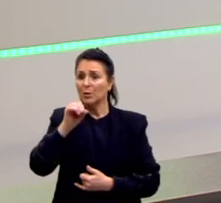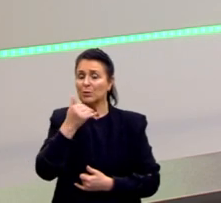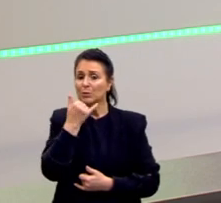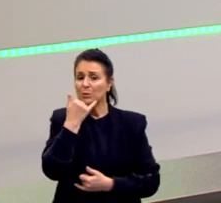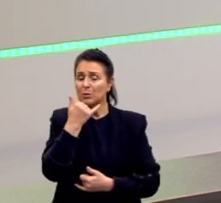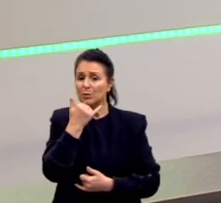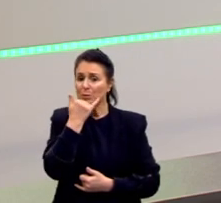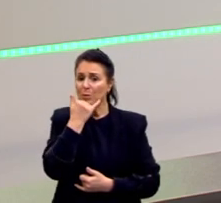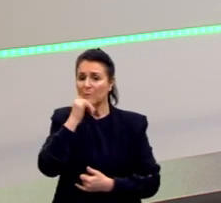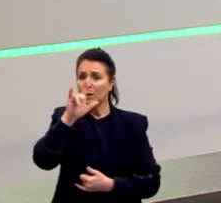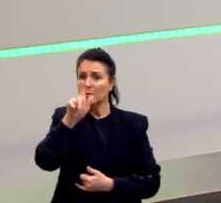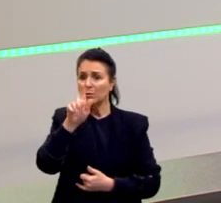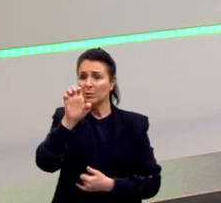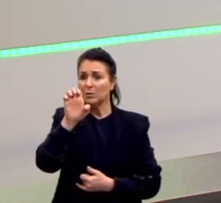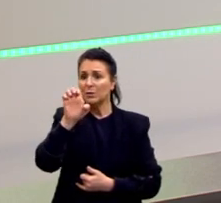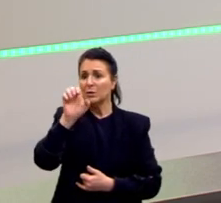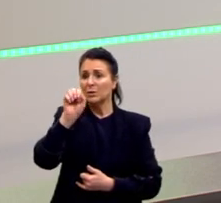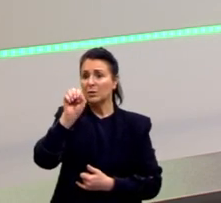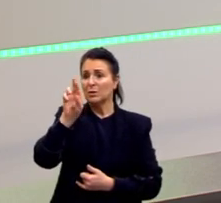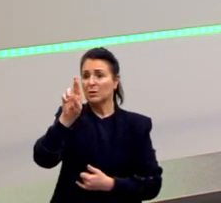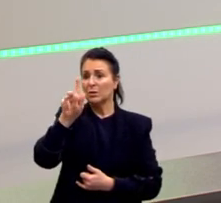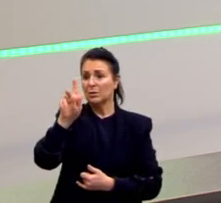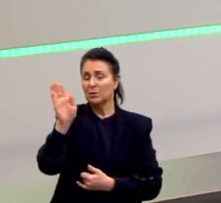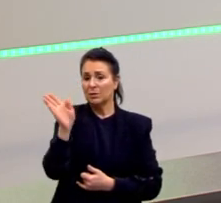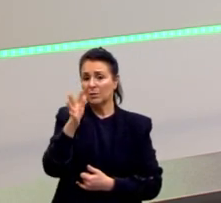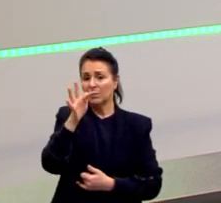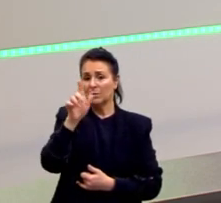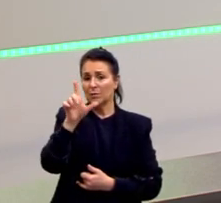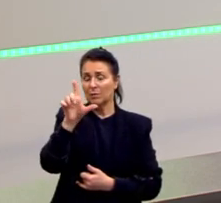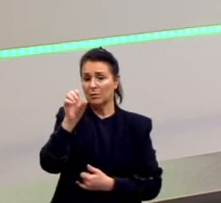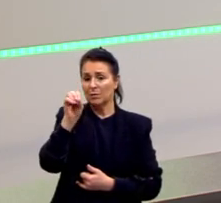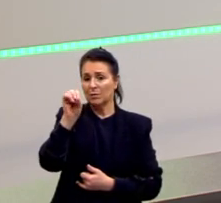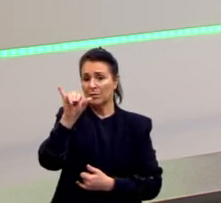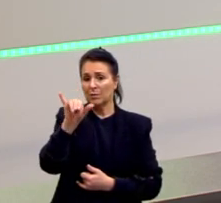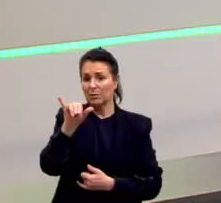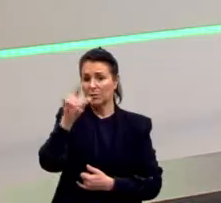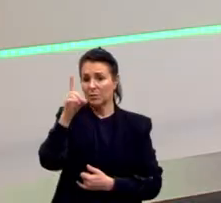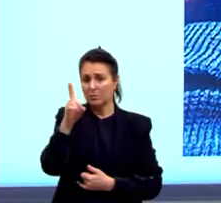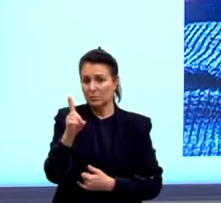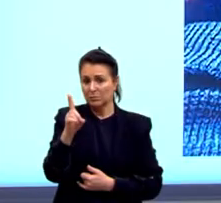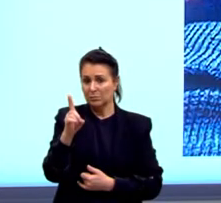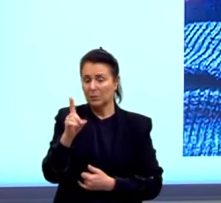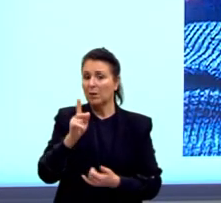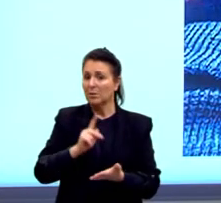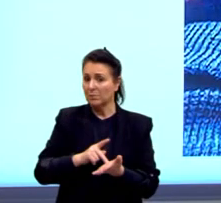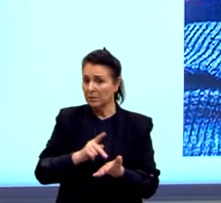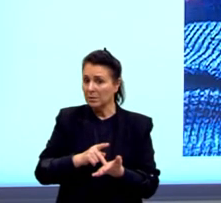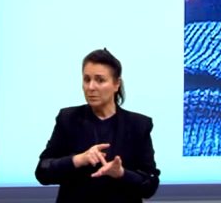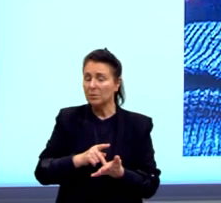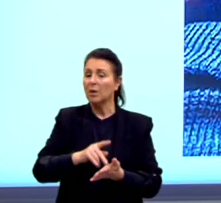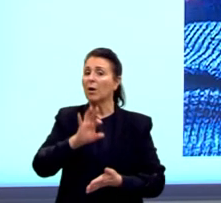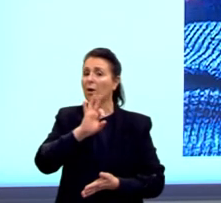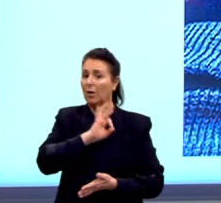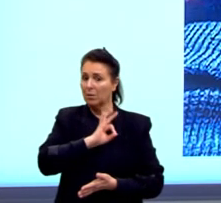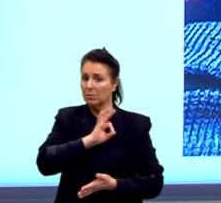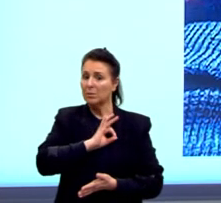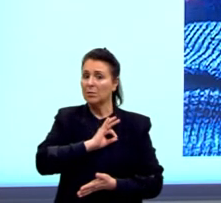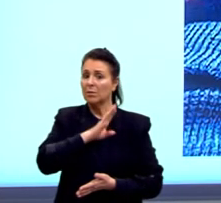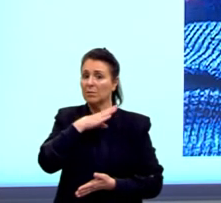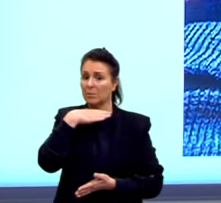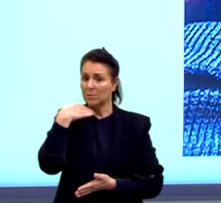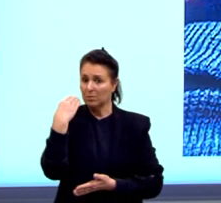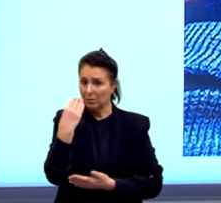que é um caso que a gente tem aí verídico Aonde a ação da polícia o que acarretou